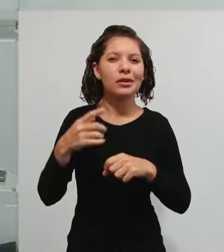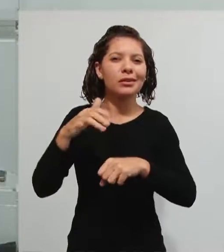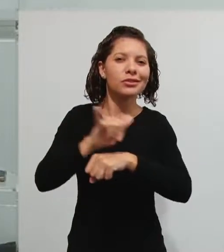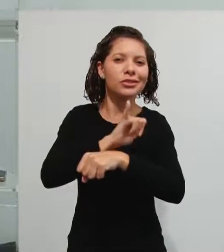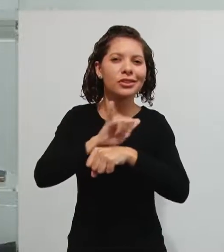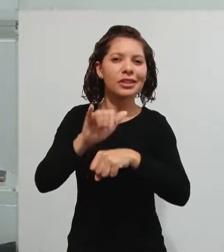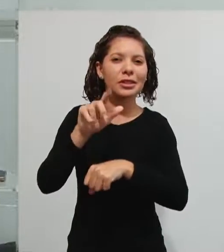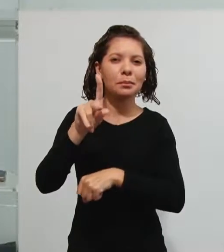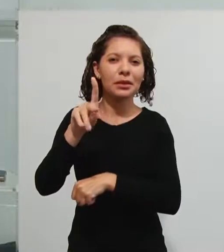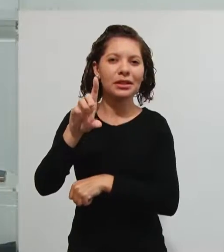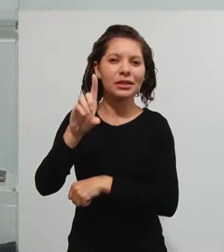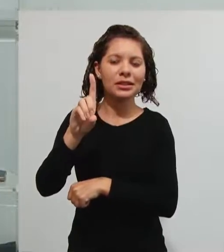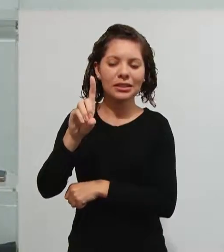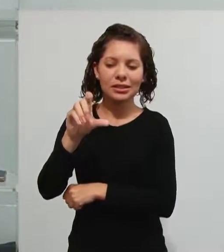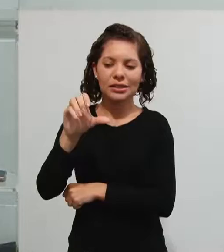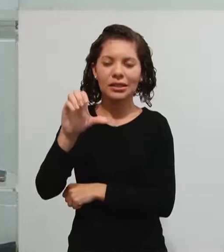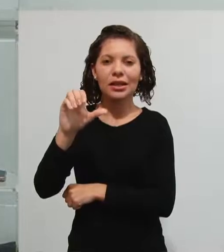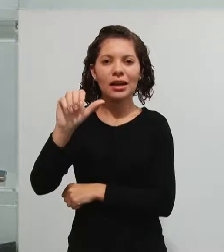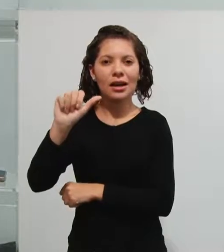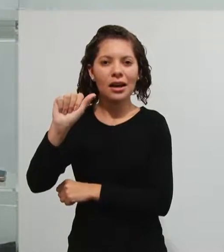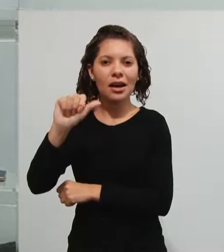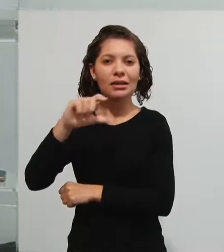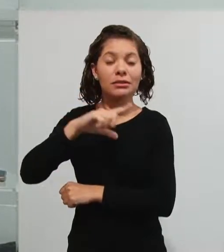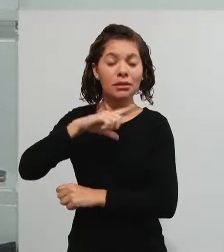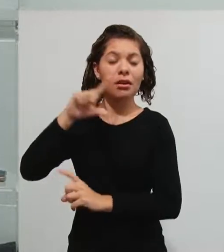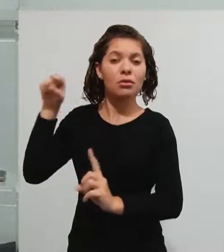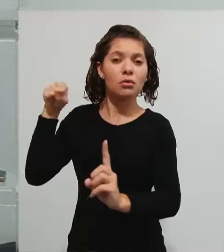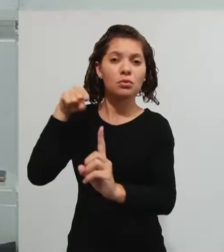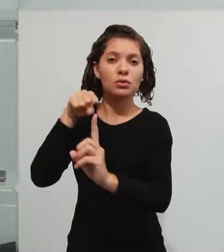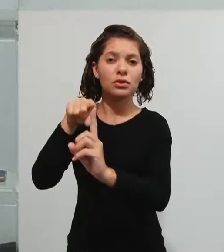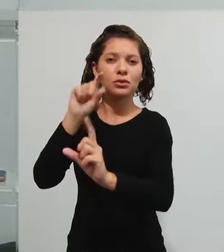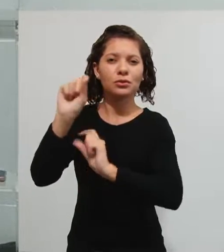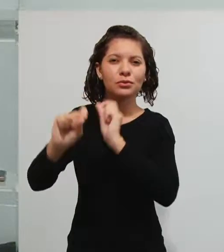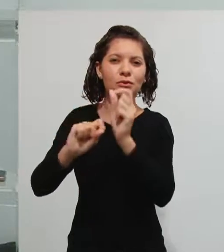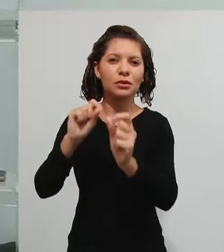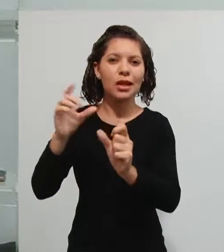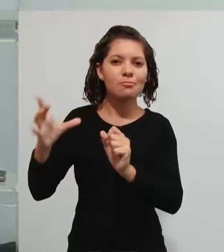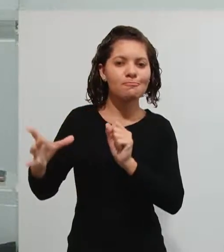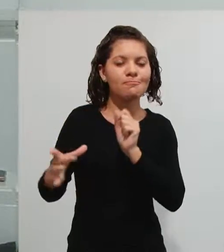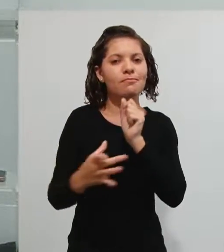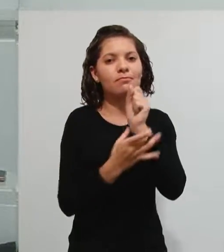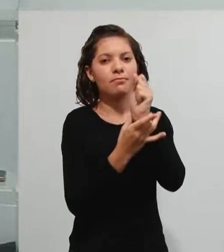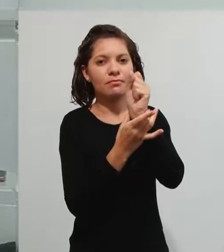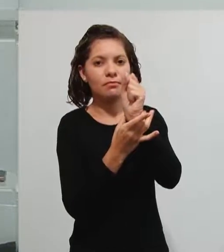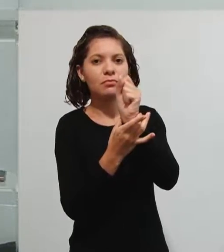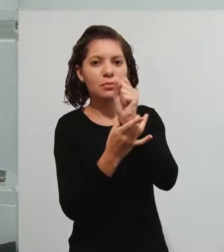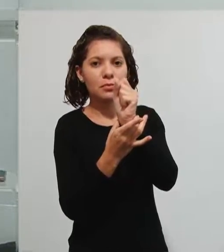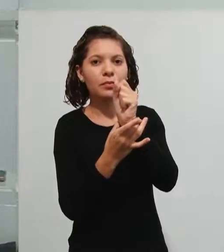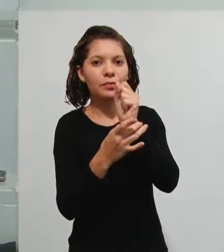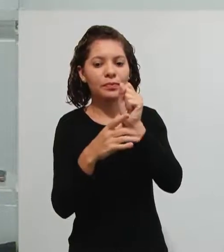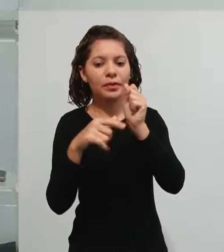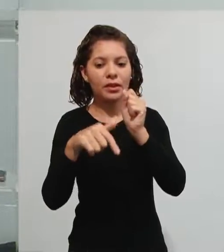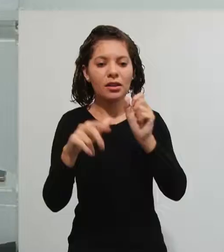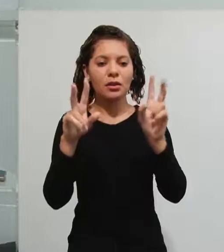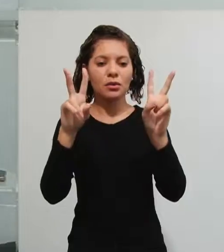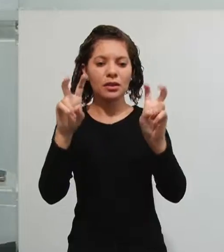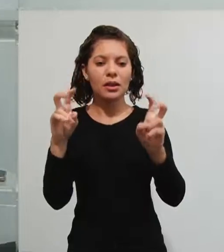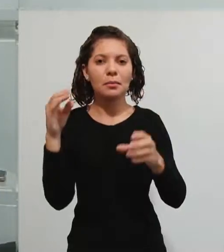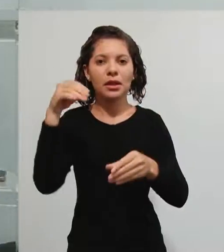tem o seu propósito em trazer uma proteção para os ativos